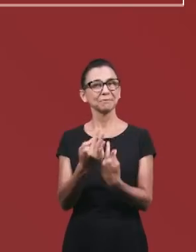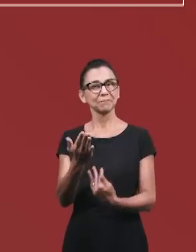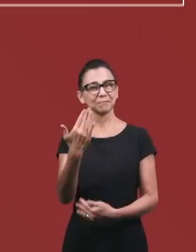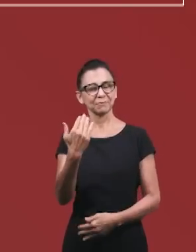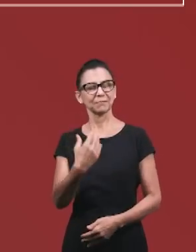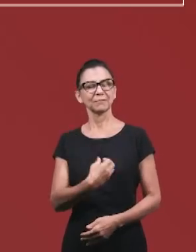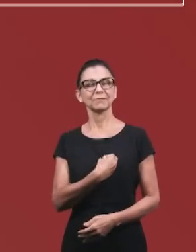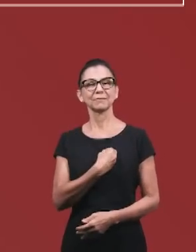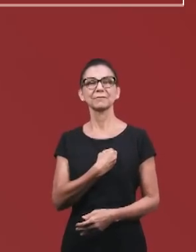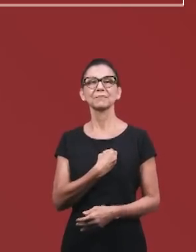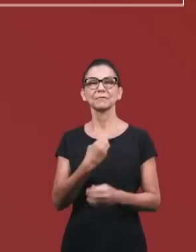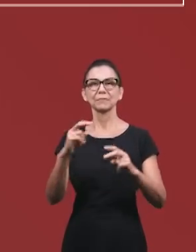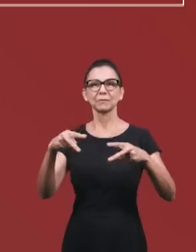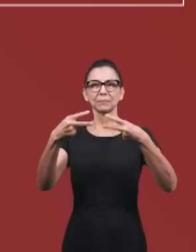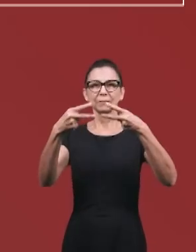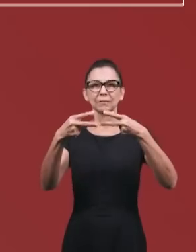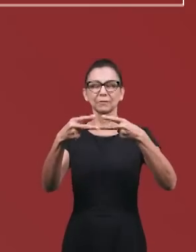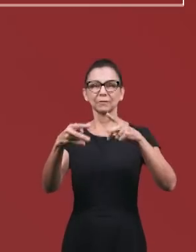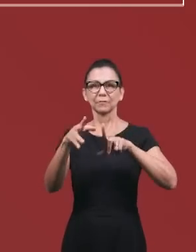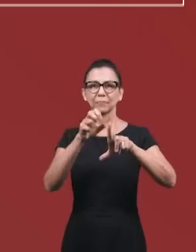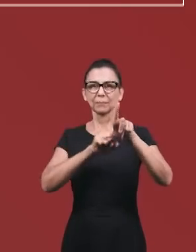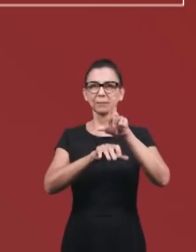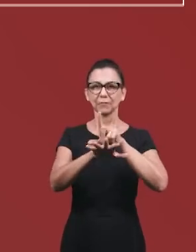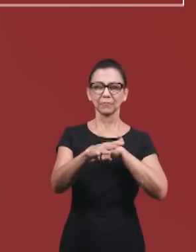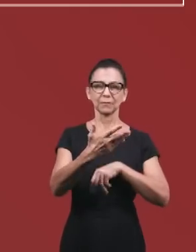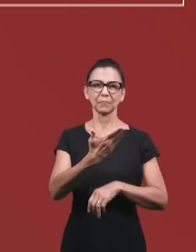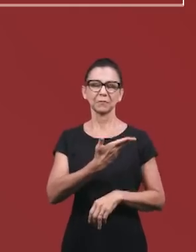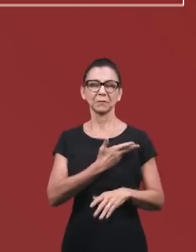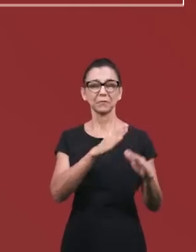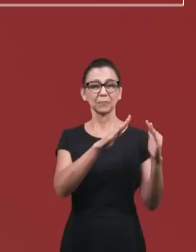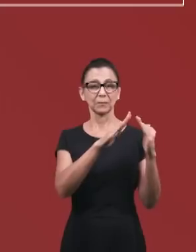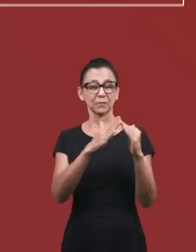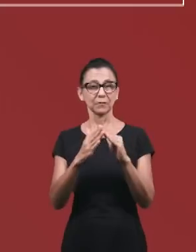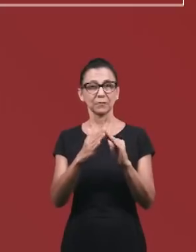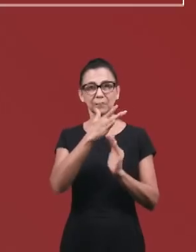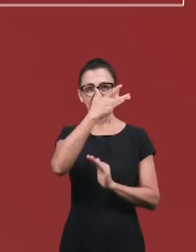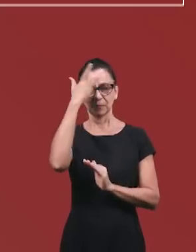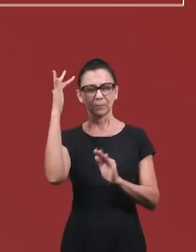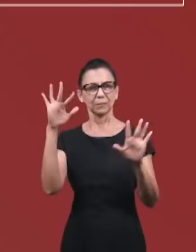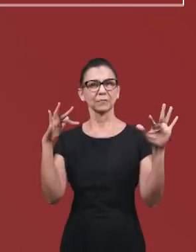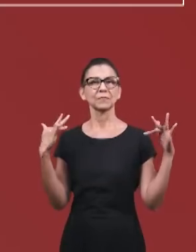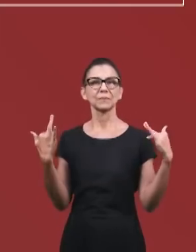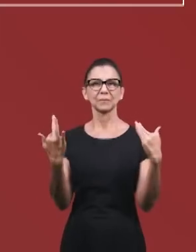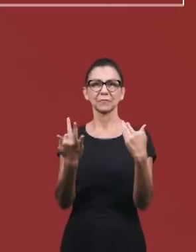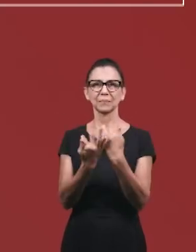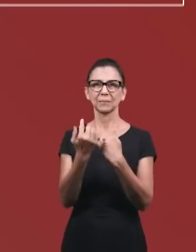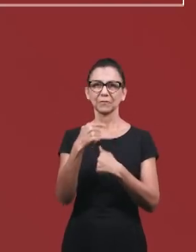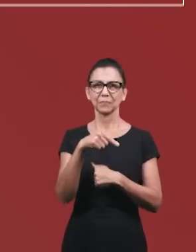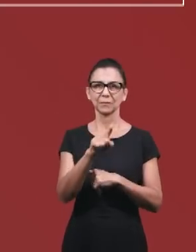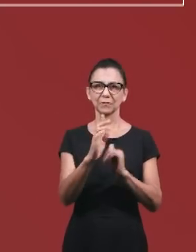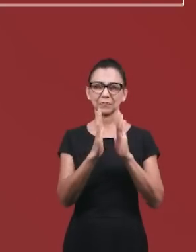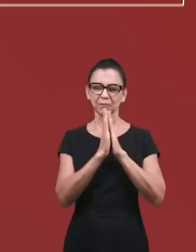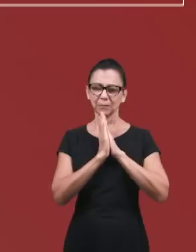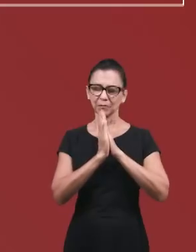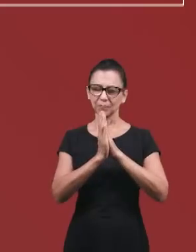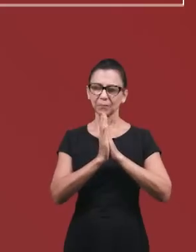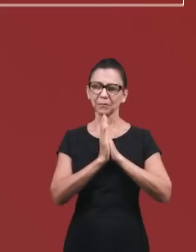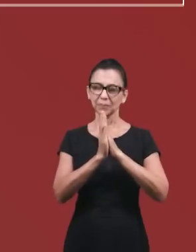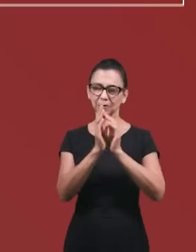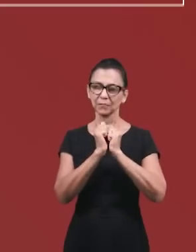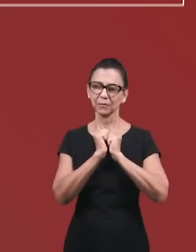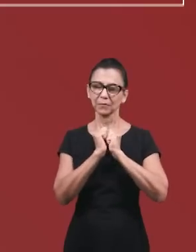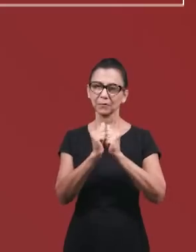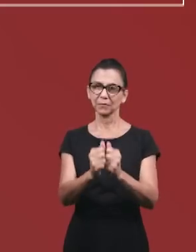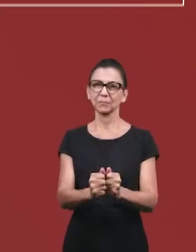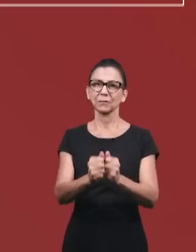sua família para participarem. Compartilhe esse link, passe para amigos, vizinhos, parentes, pessoas por quem você